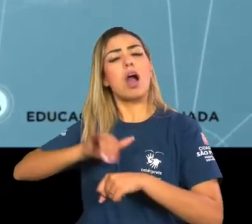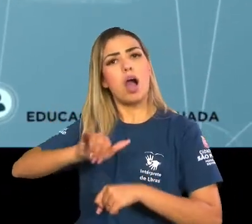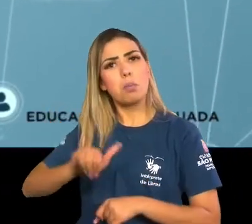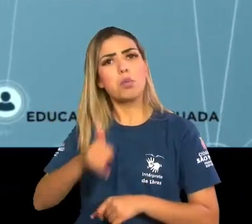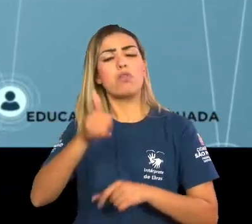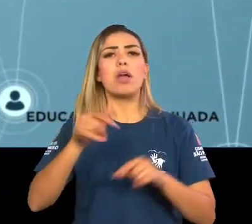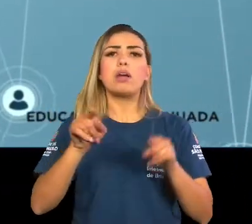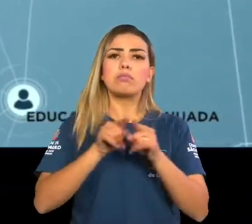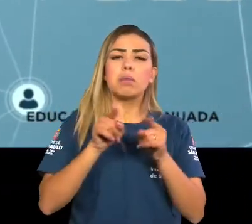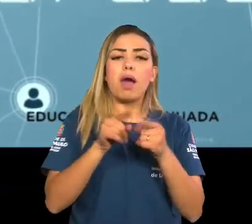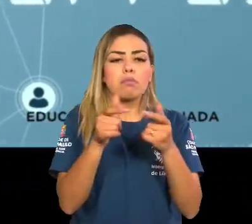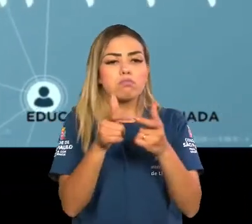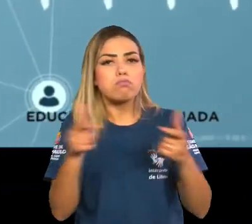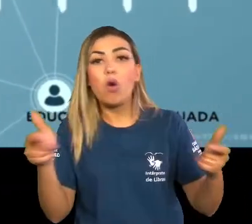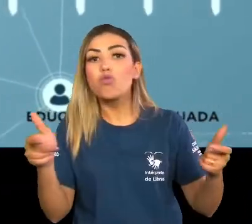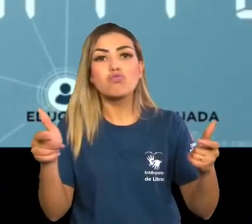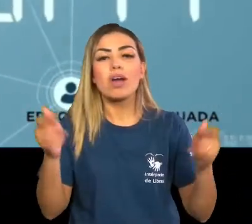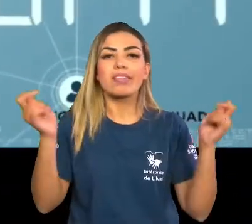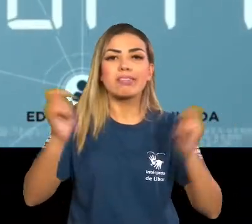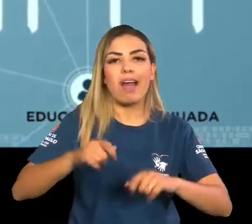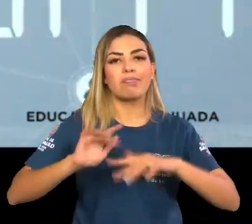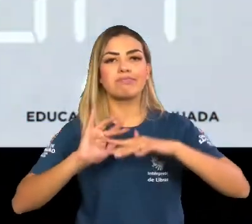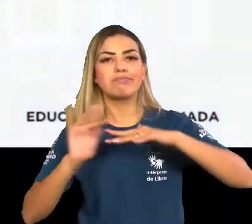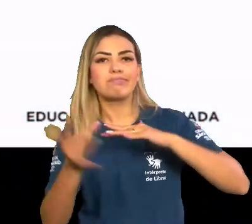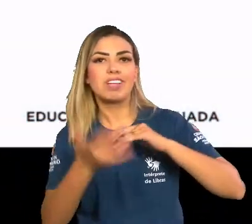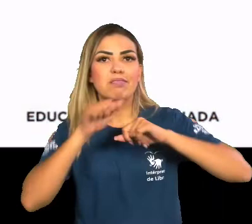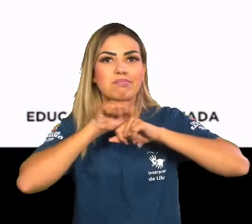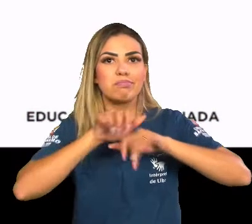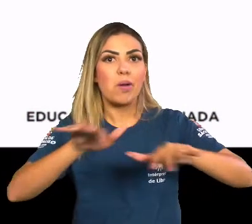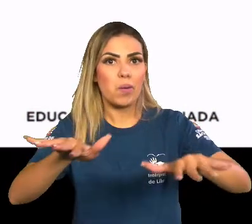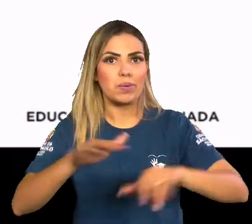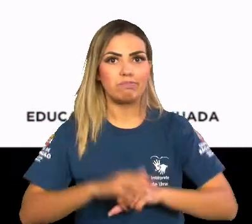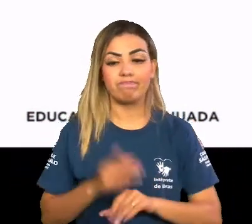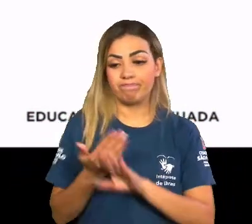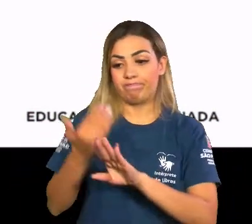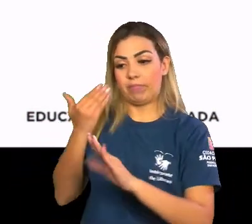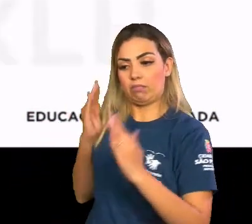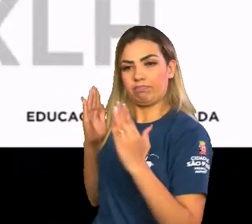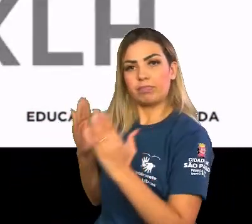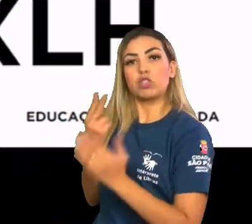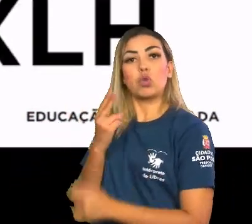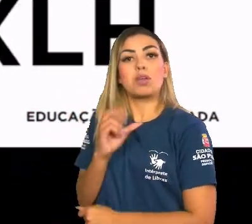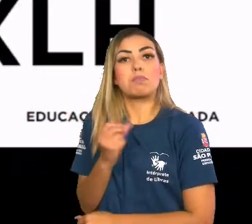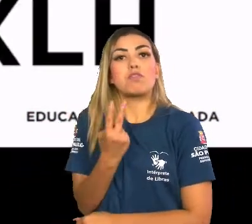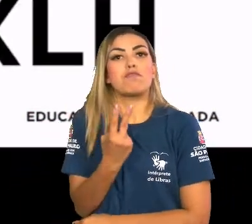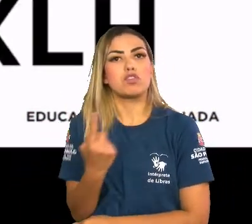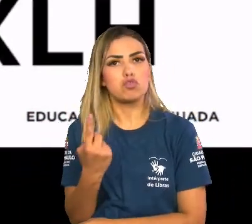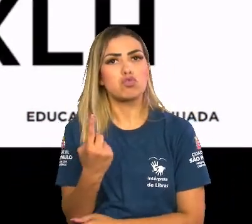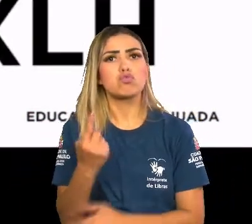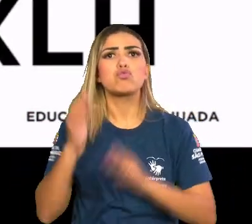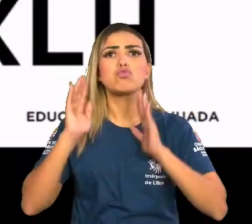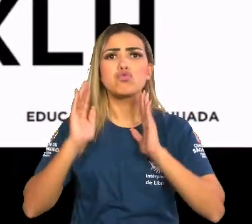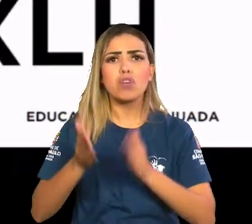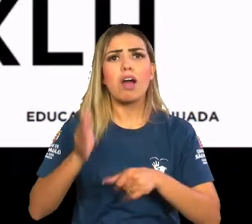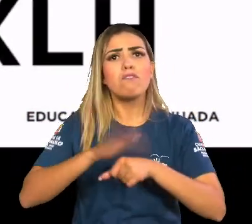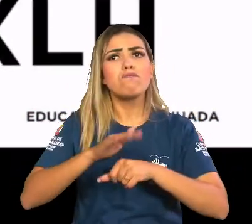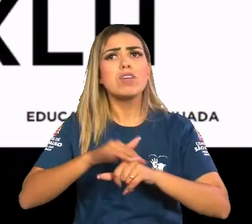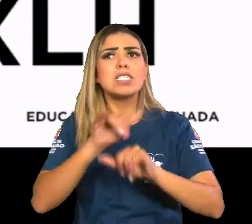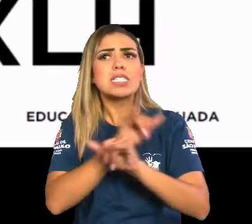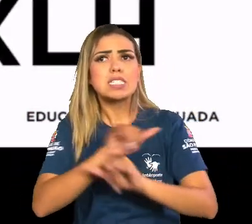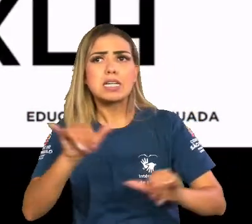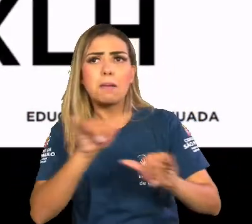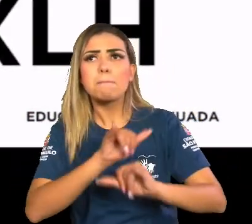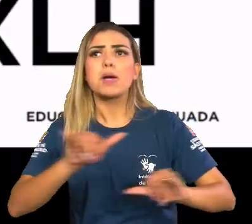pela utilização das redes sociais. Ao todo, em 2021, a Casa Hunter participou de 10 campanhas de disseminação